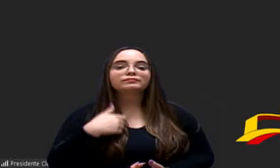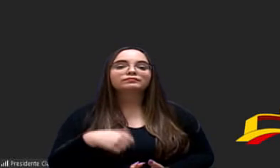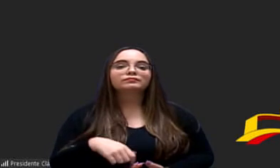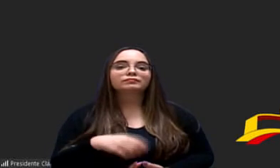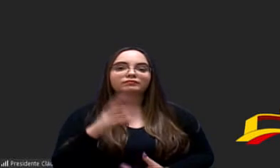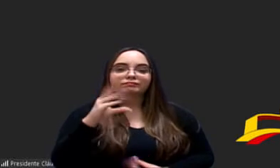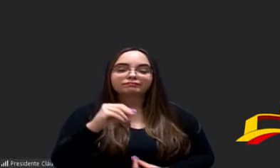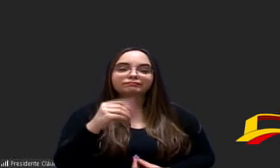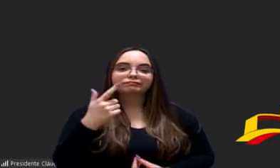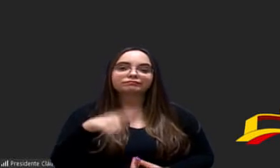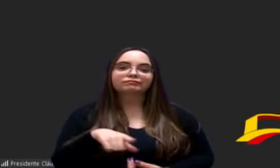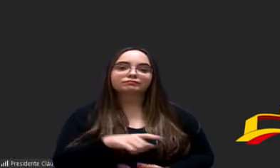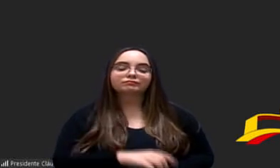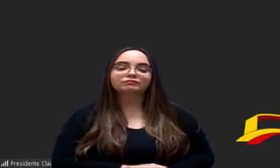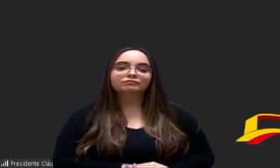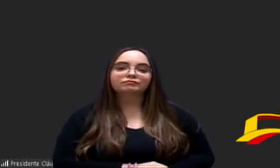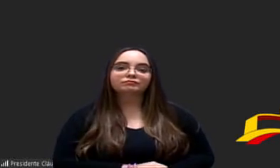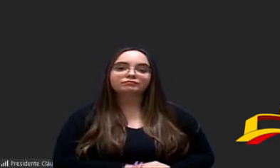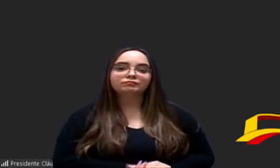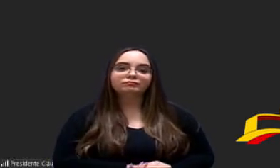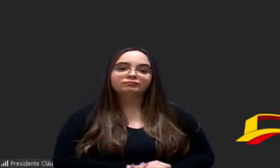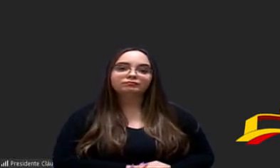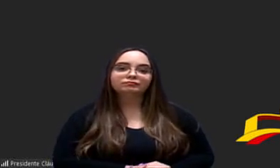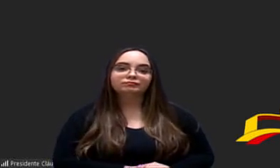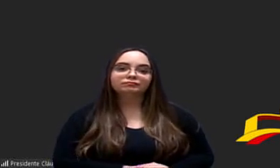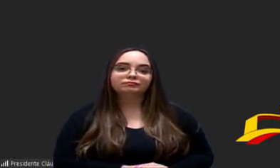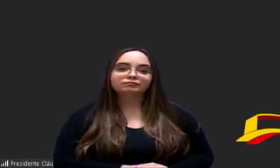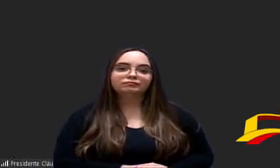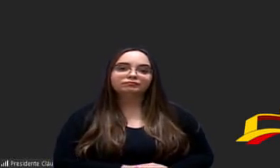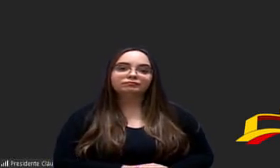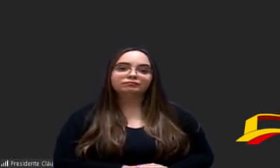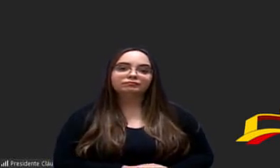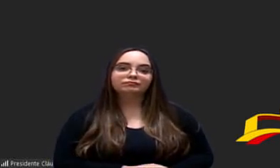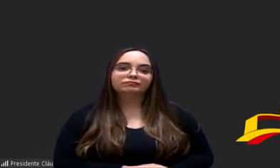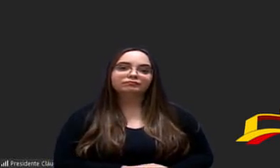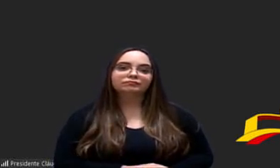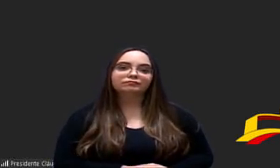Fechou de novo, João, o som. Poder abrir aí?